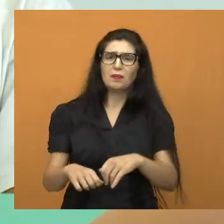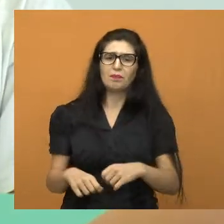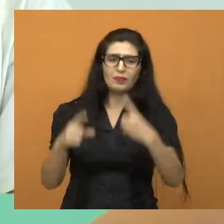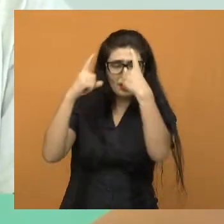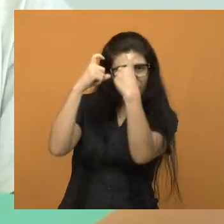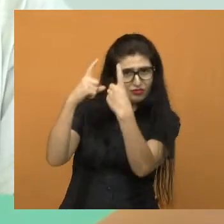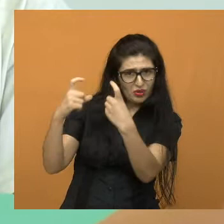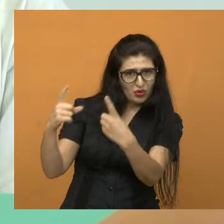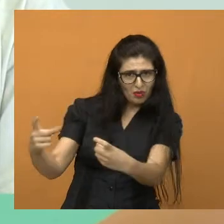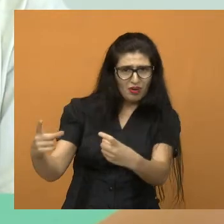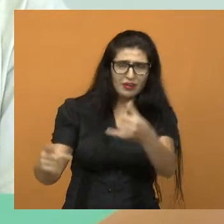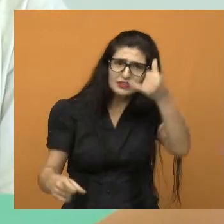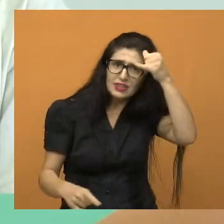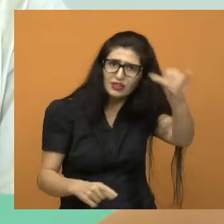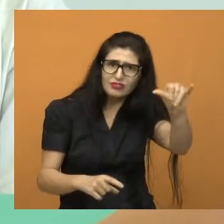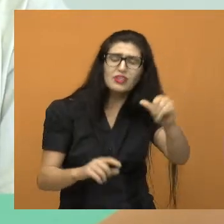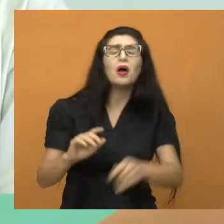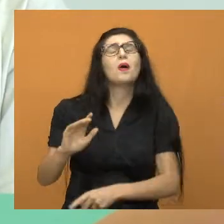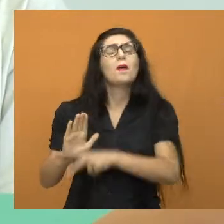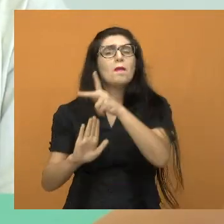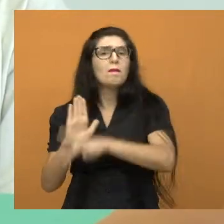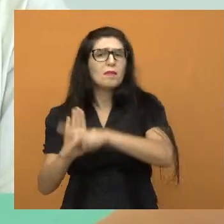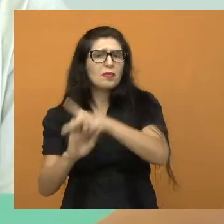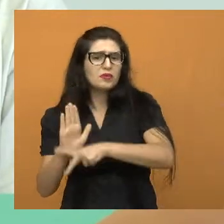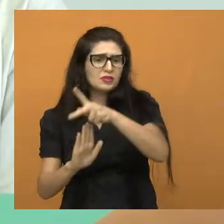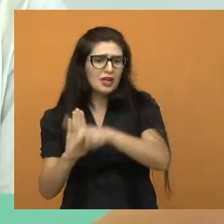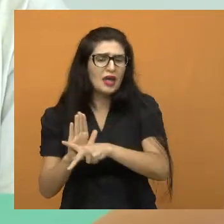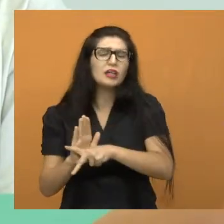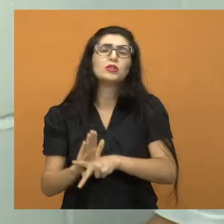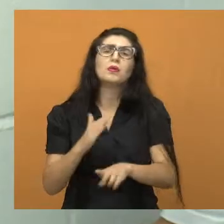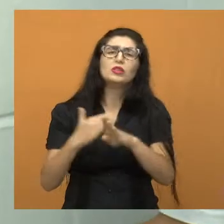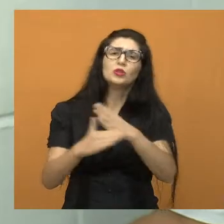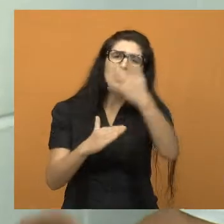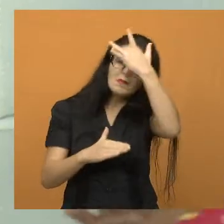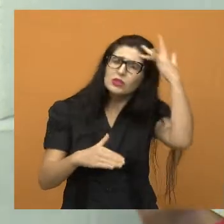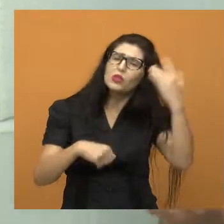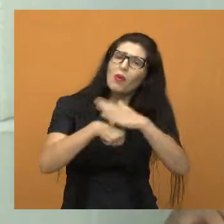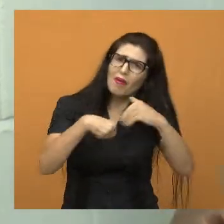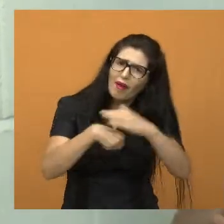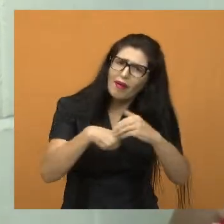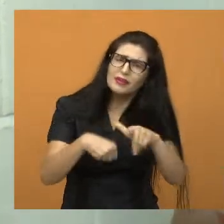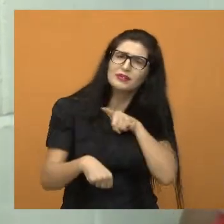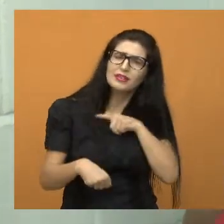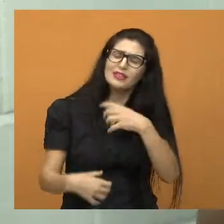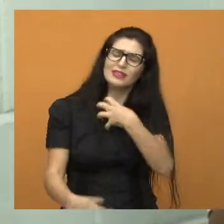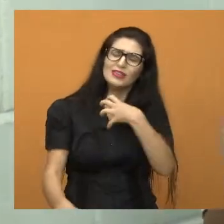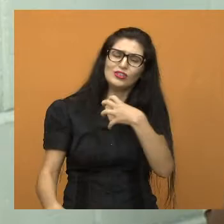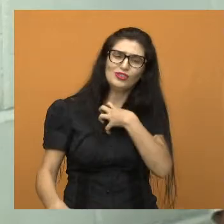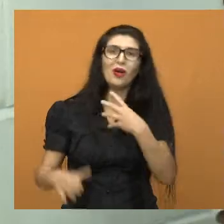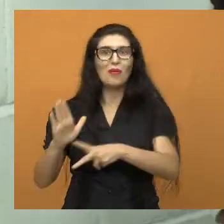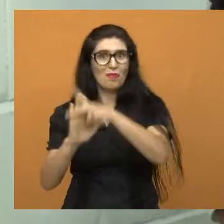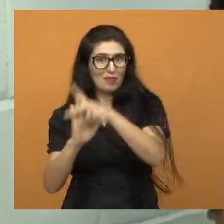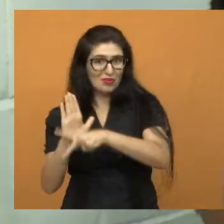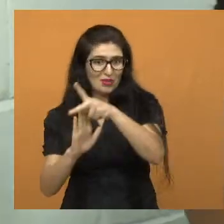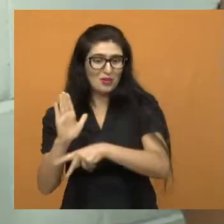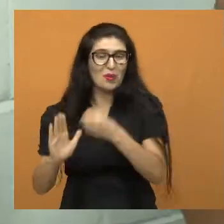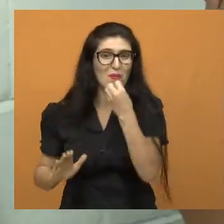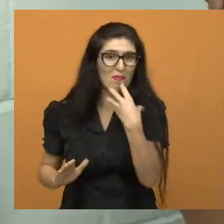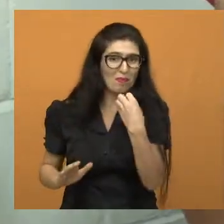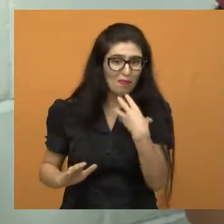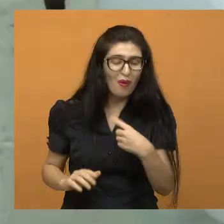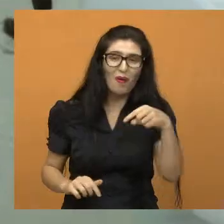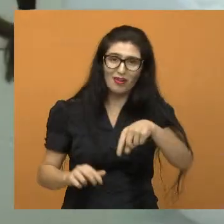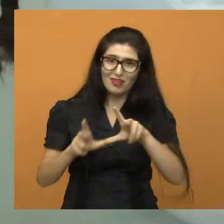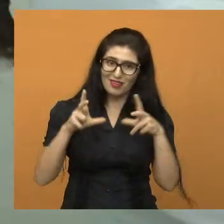fazer uns projetos para as pessoas tiverem mais solidariedade. E o projeto se tornou tão elaborado que veio parar aqui, na